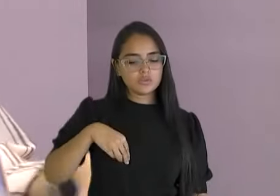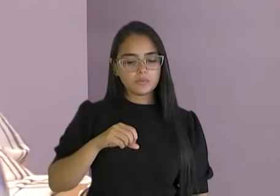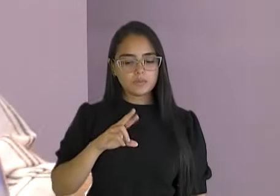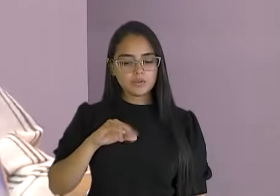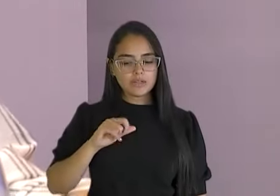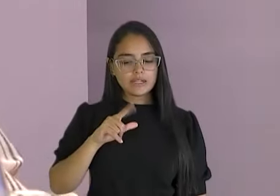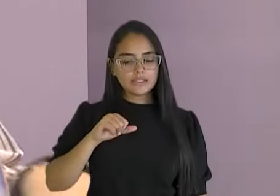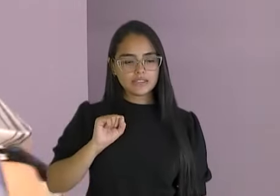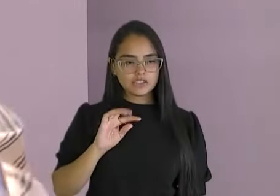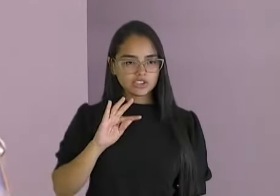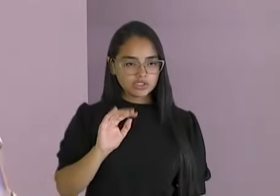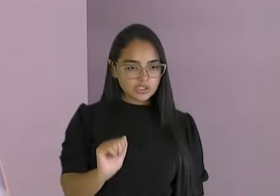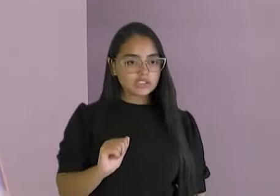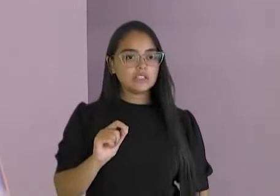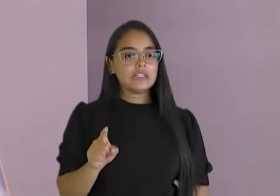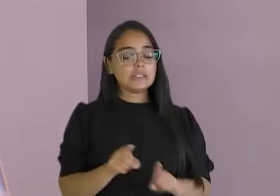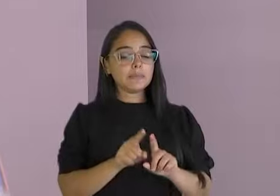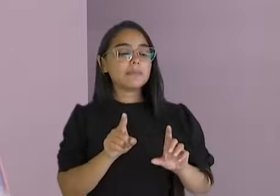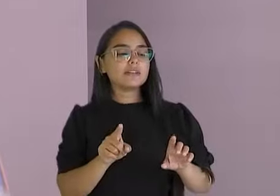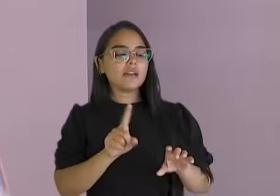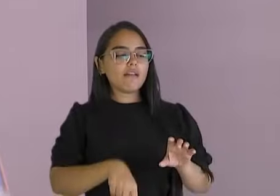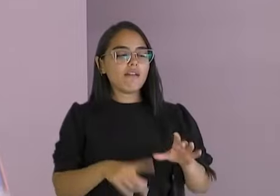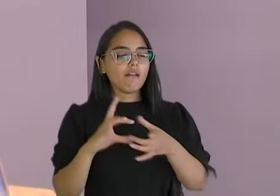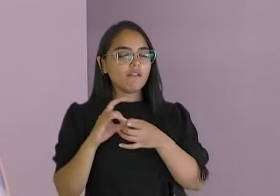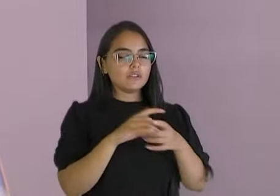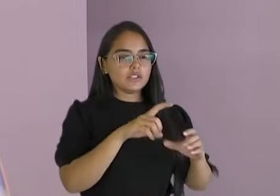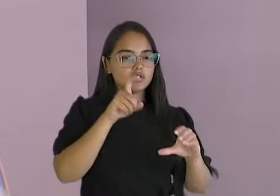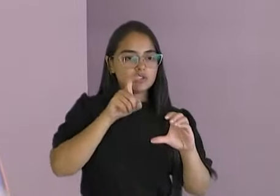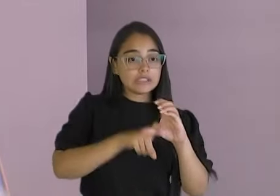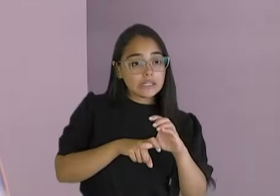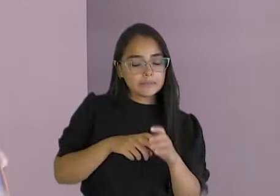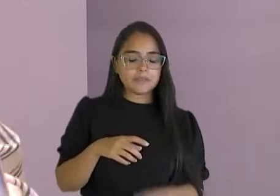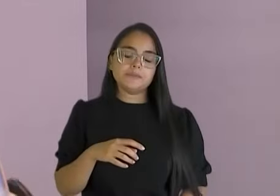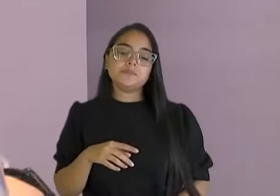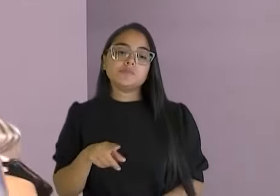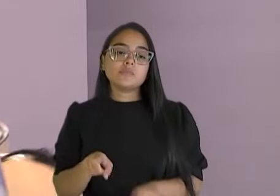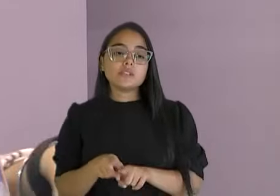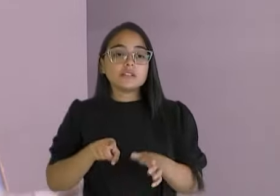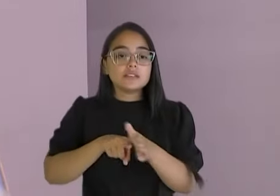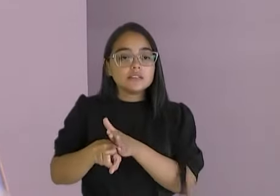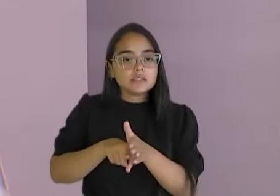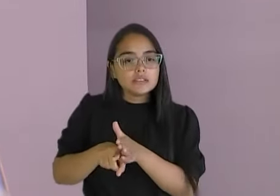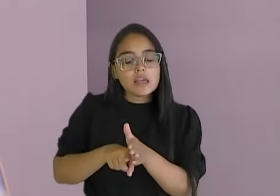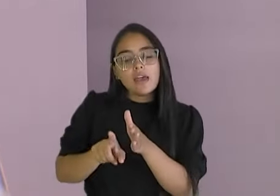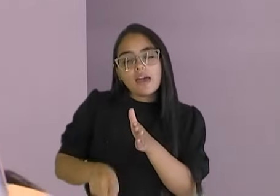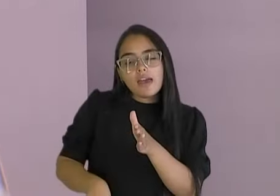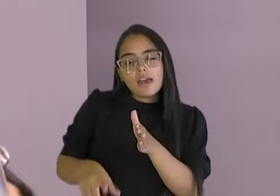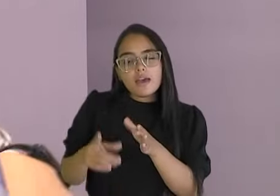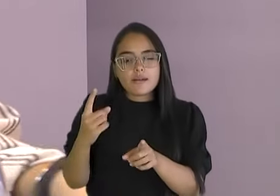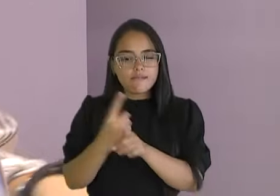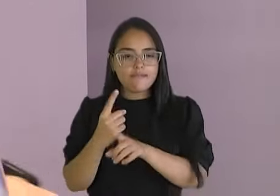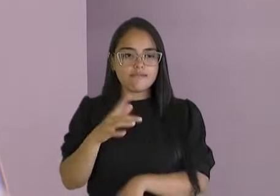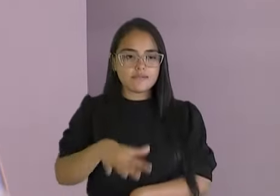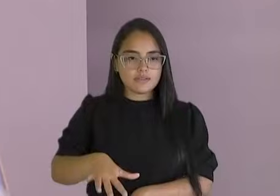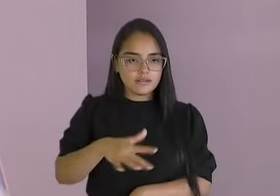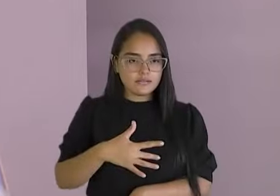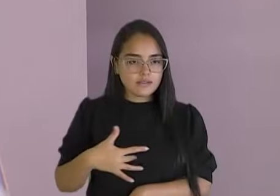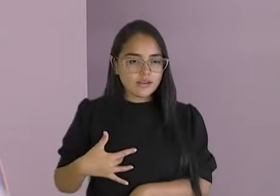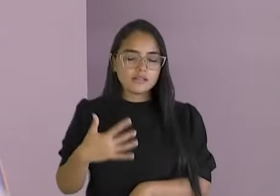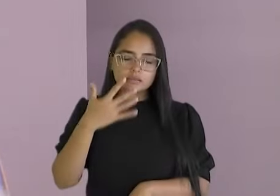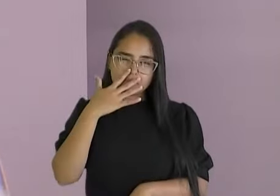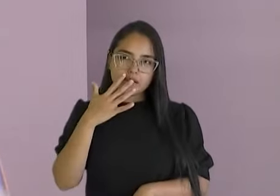de dependência. E até mesmo quando a gente vai falar de diagnóstico, foi algo que ainda é muito construído. Não é uma coisa muito